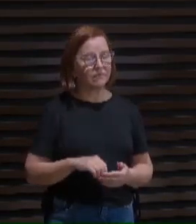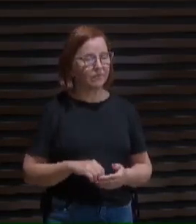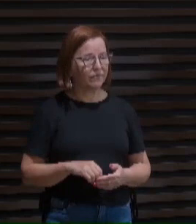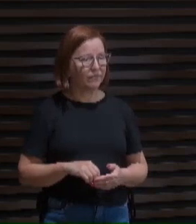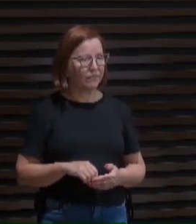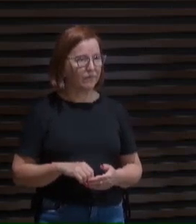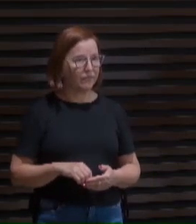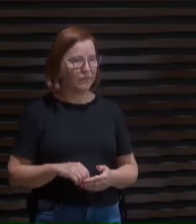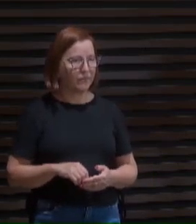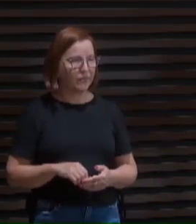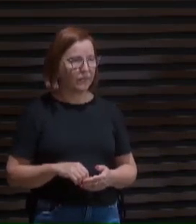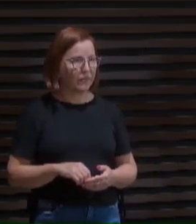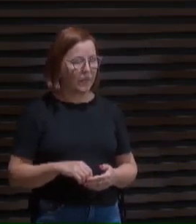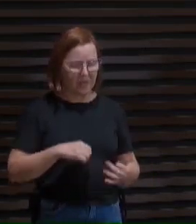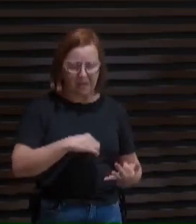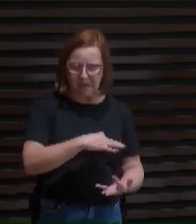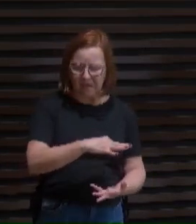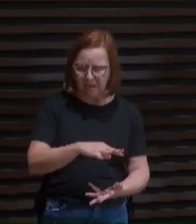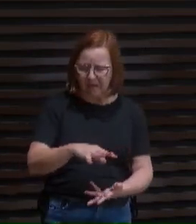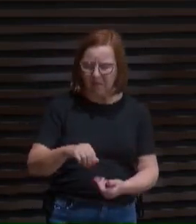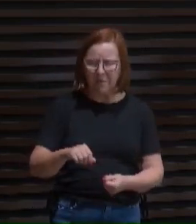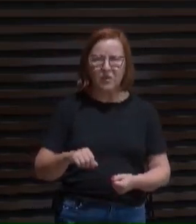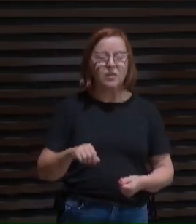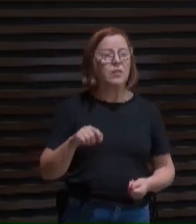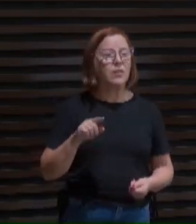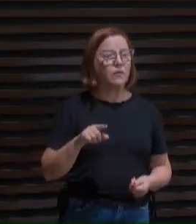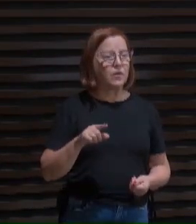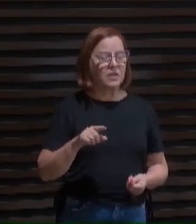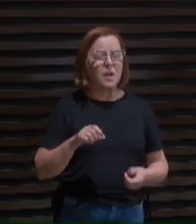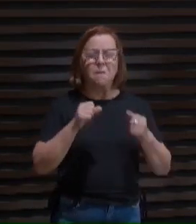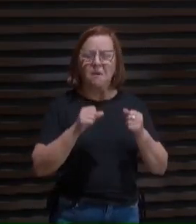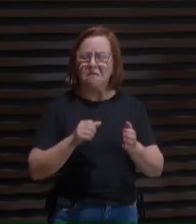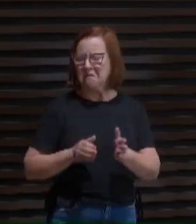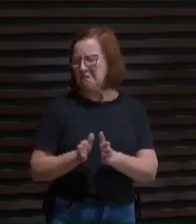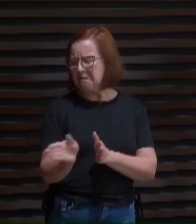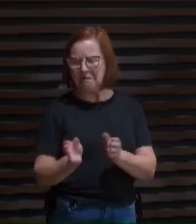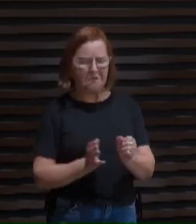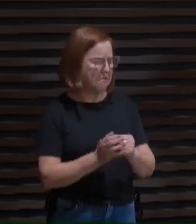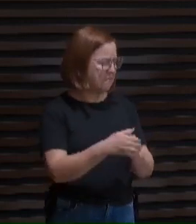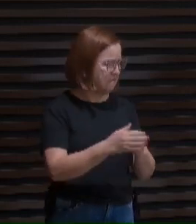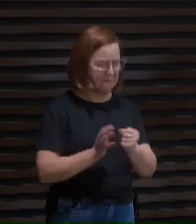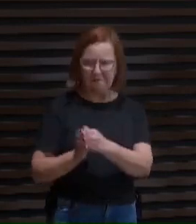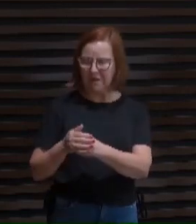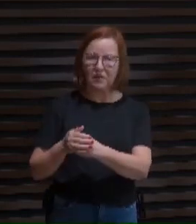Porque nesse mundo não adianta. Você pode esquivar daqui, esquivar dali, se esconder aqui, se esconder